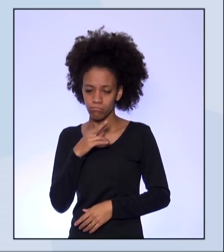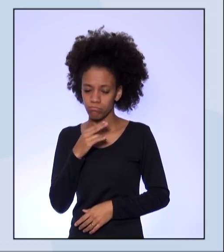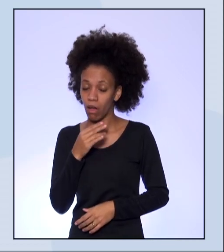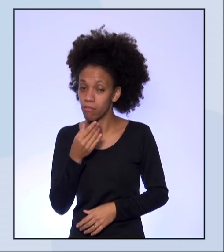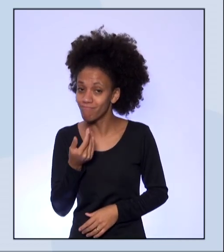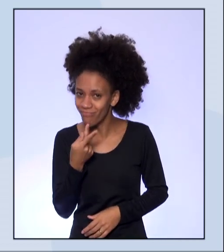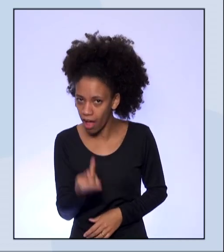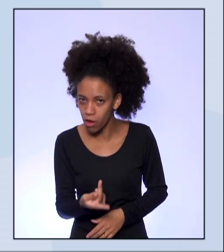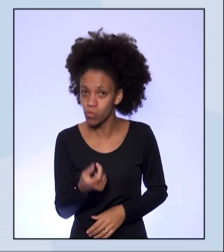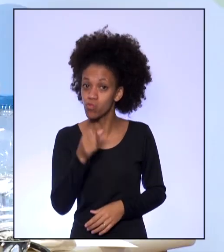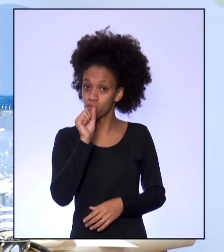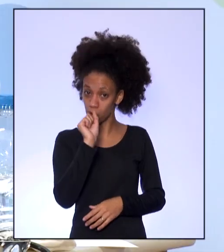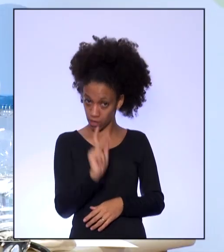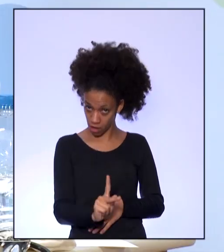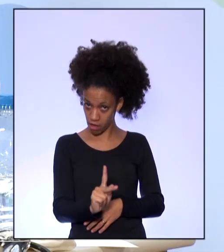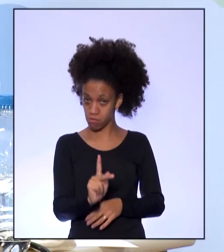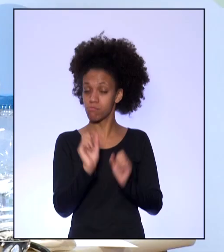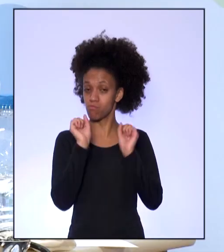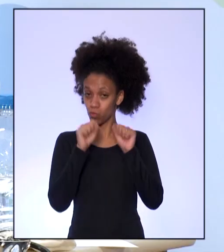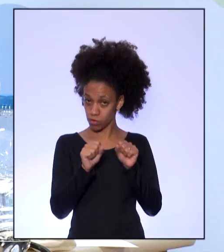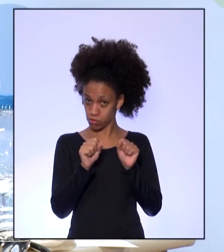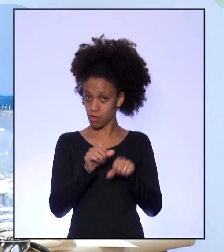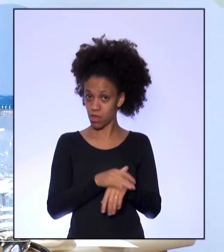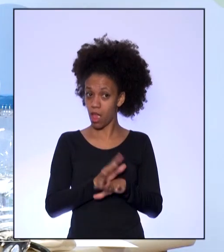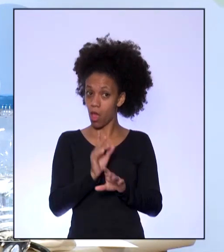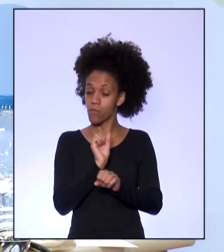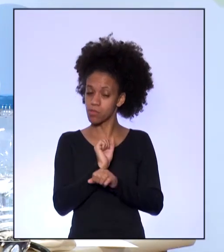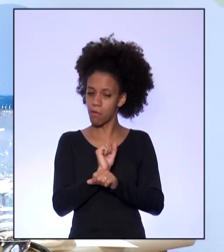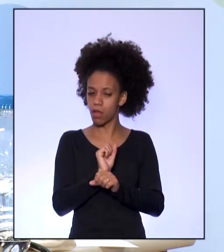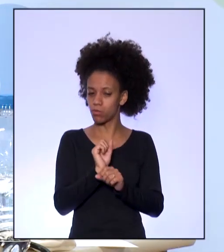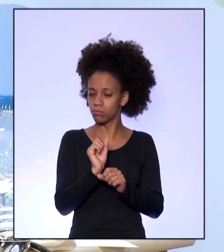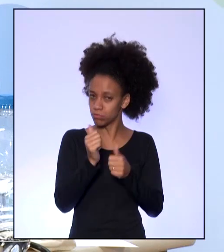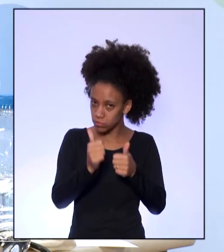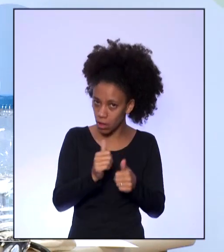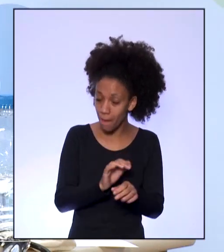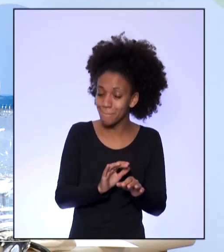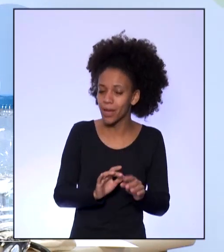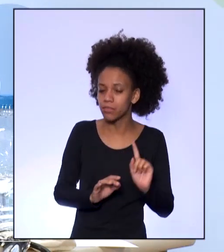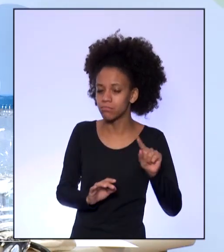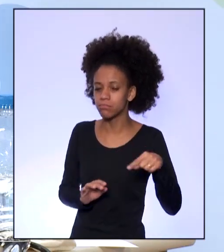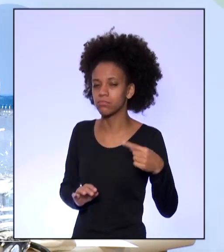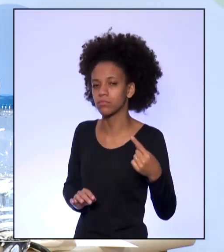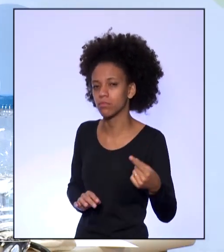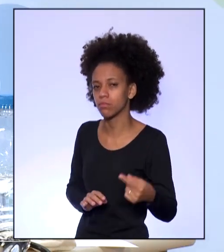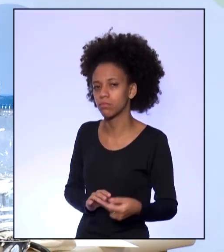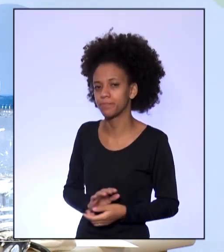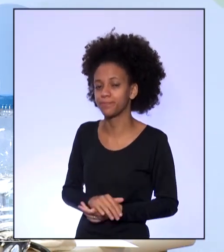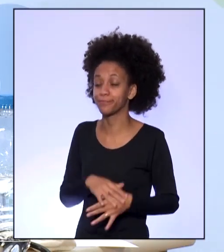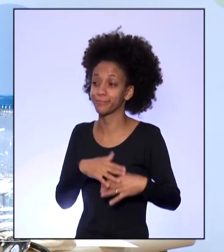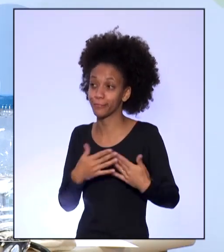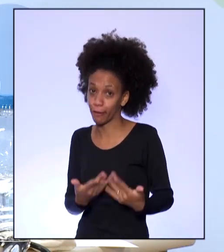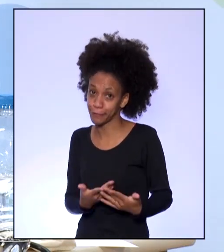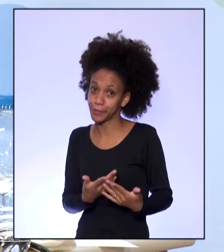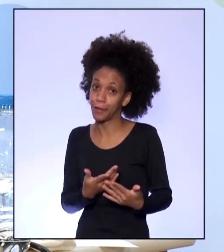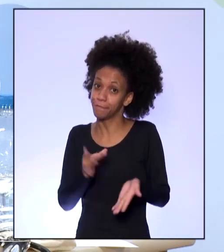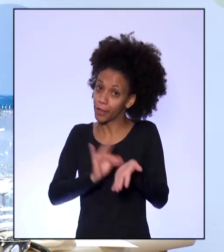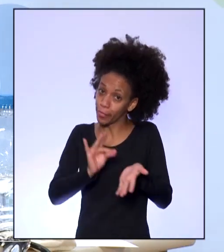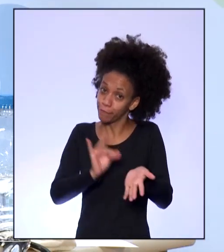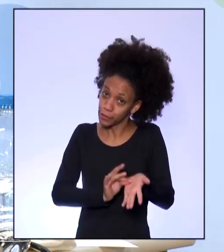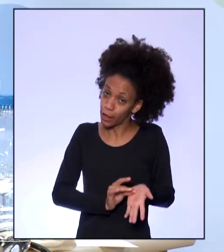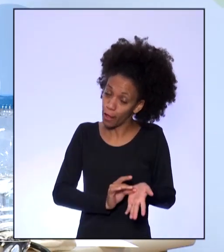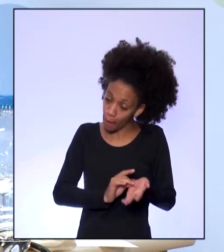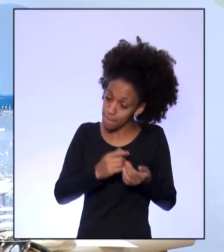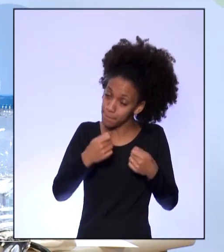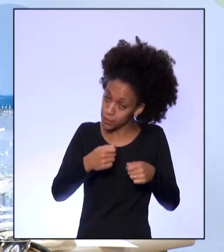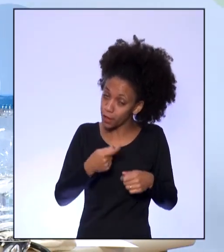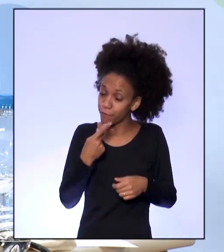que, ok, alguma coisa do tipo. Mas o outro, em lugar de falar tudo bem, ele